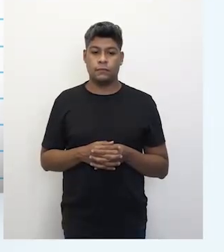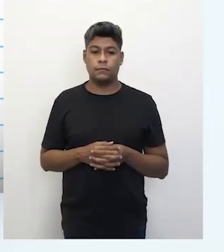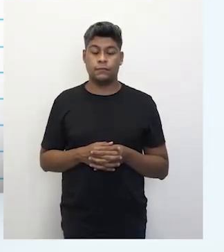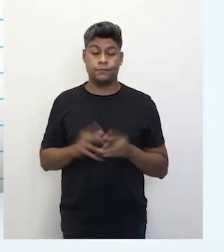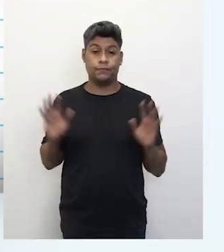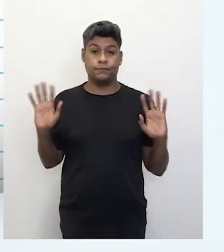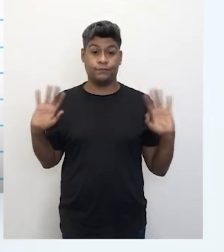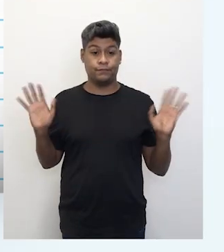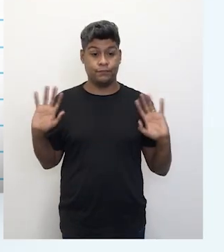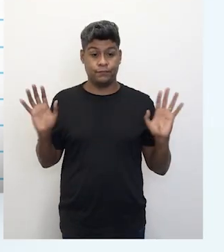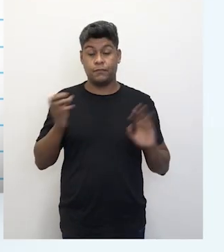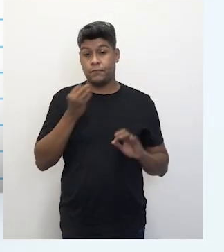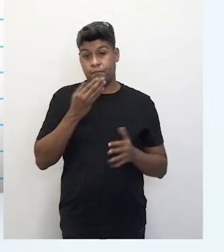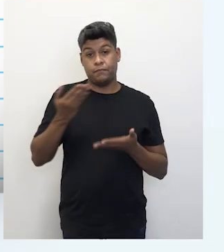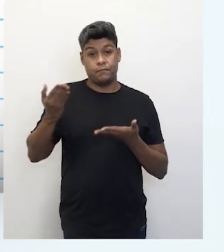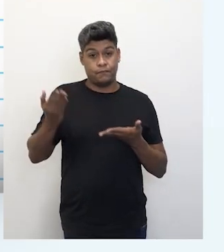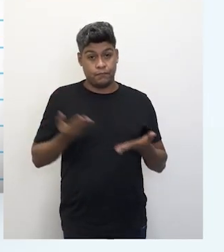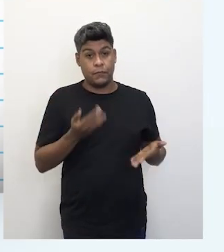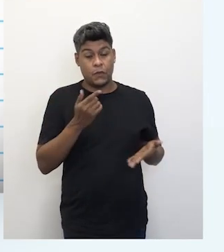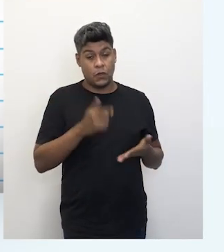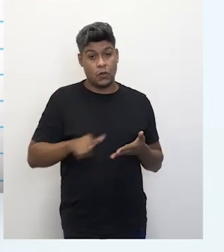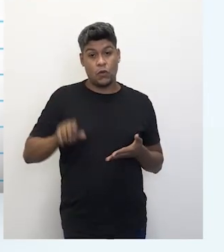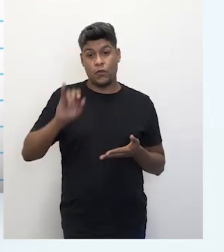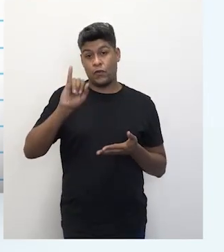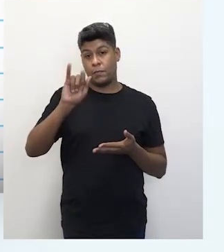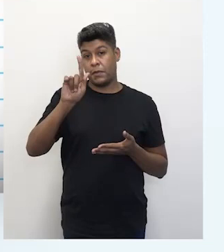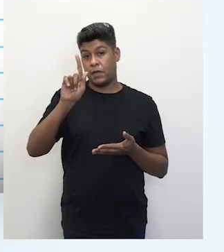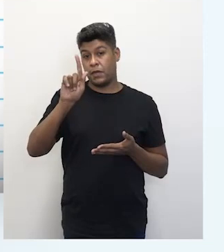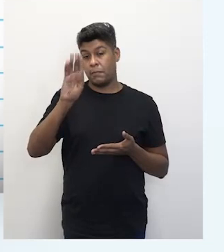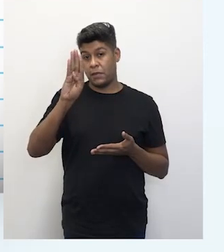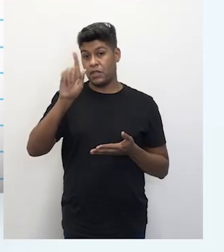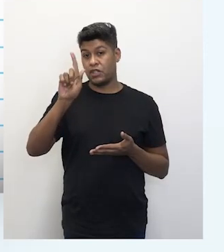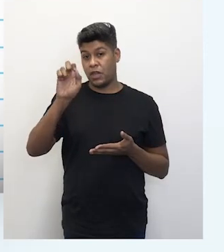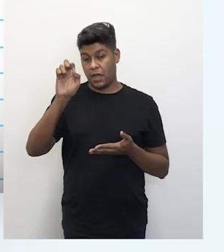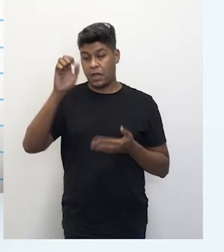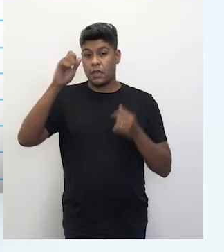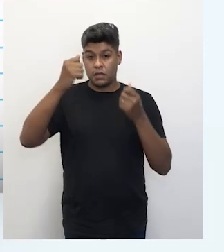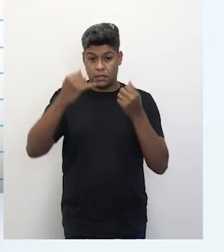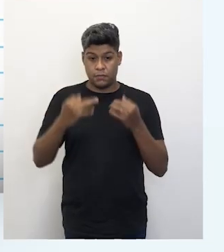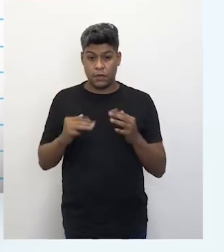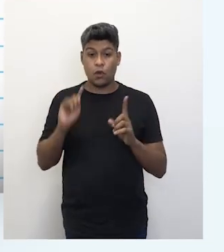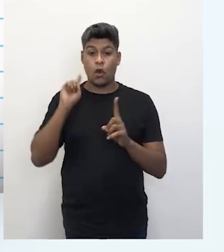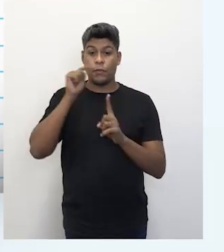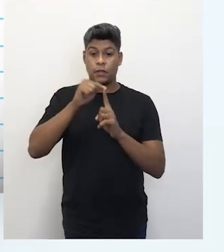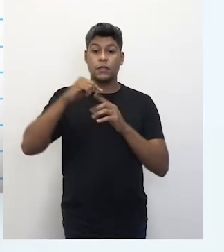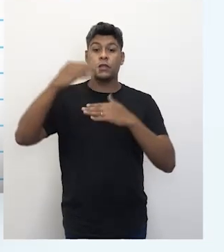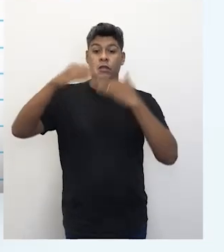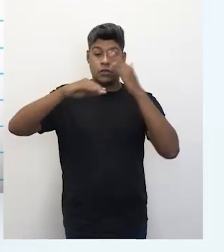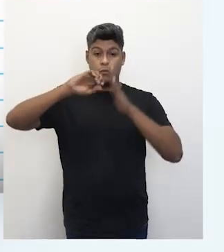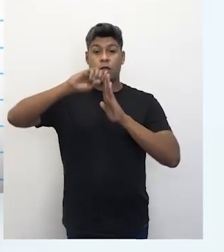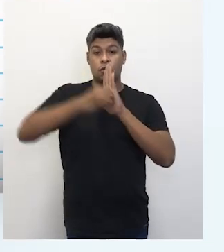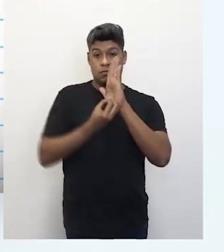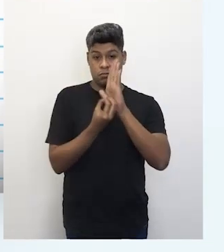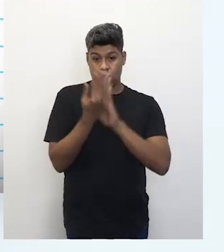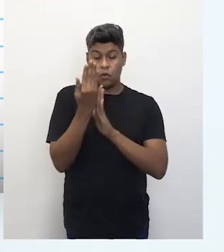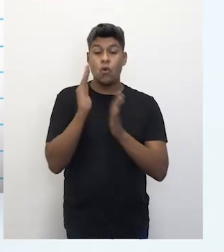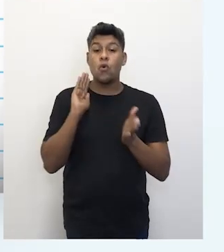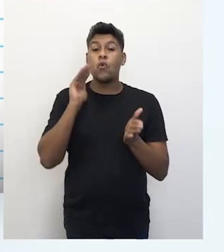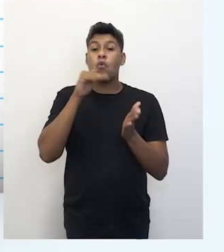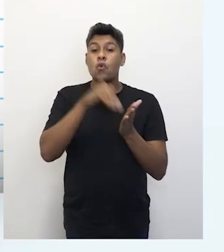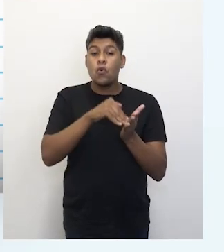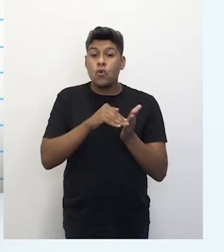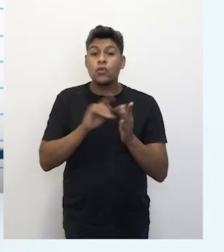Olá sejam bem-vindos a mais um IBGE explica especial sobre os objetivos de desenvolvimento sustentável chegamos ao último